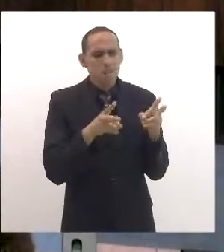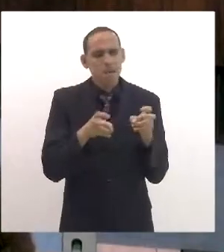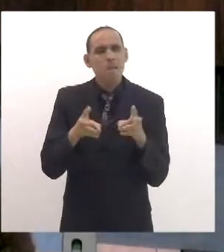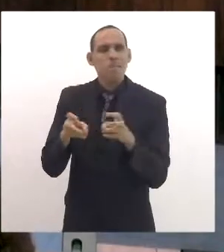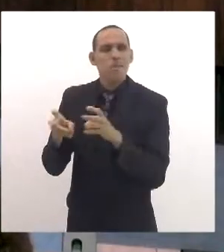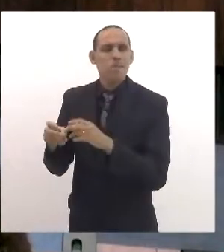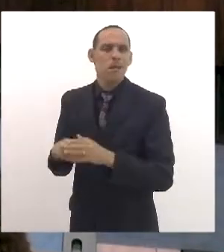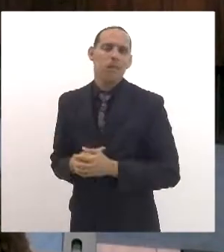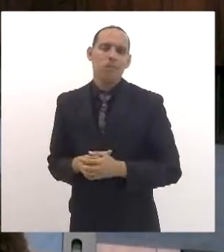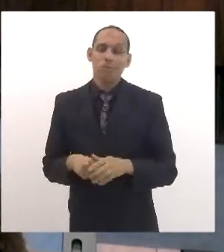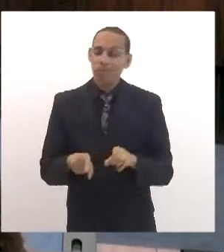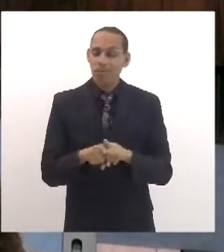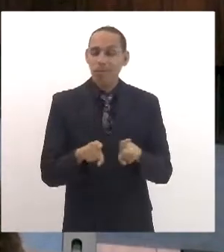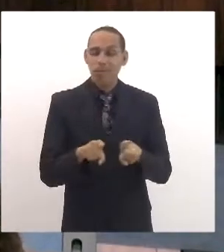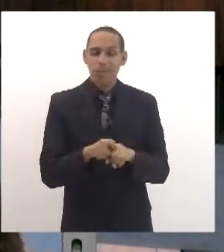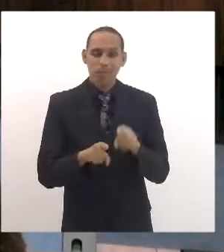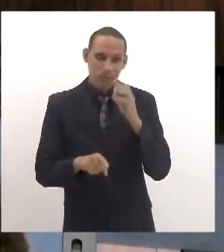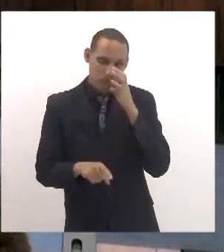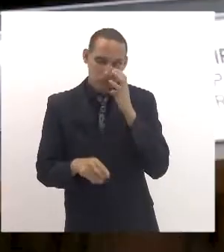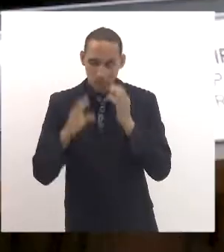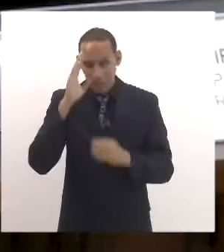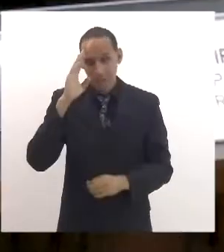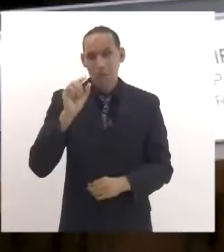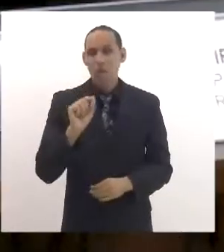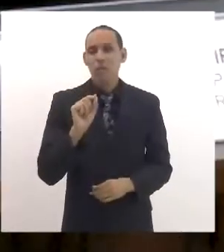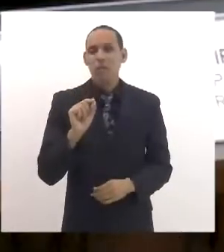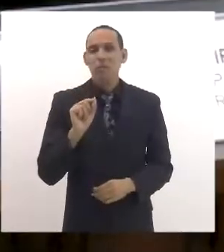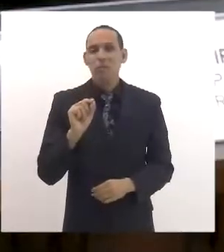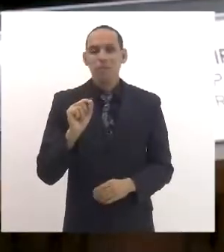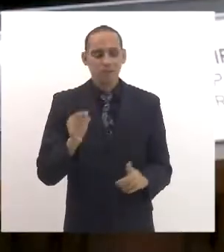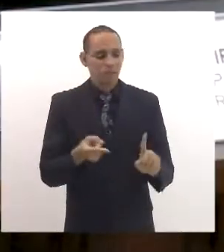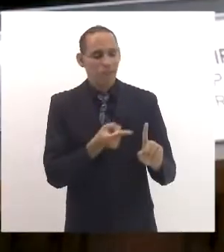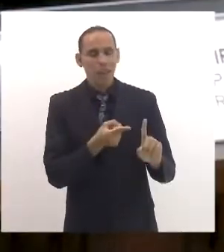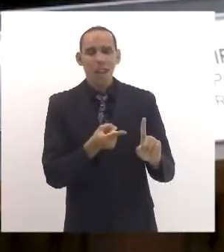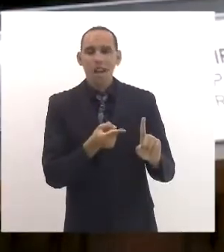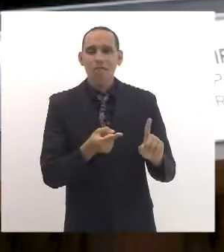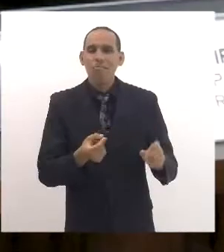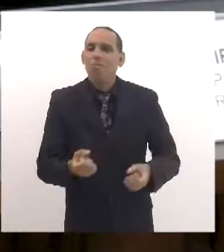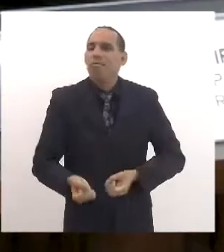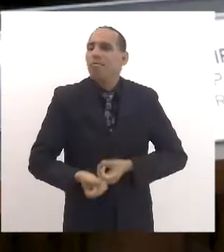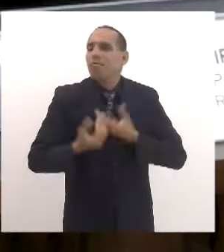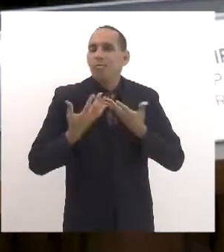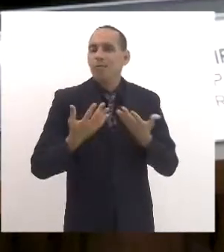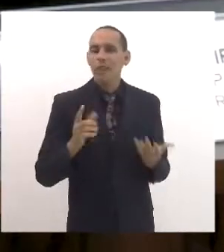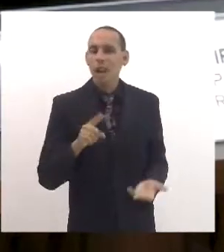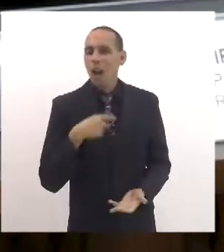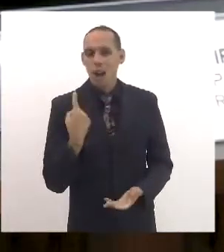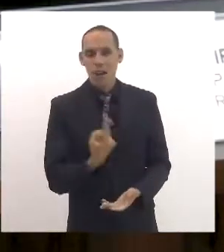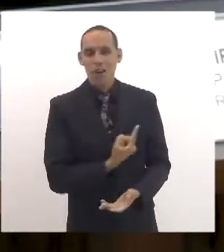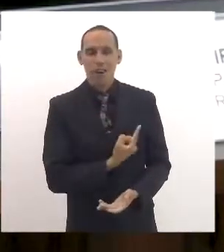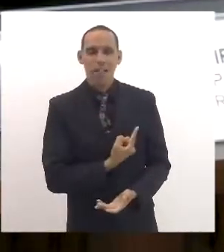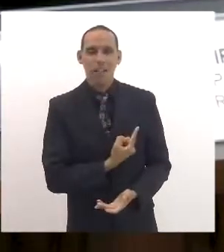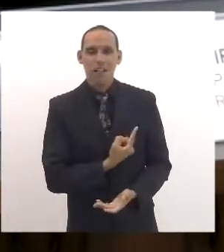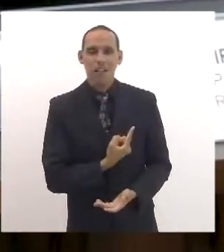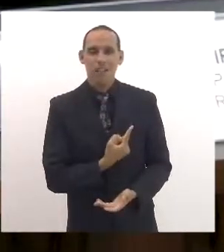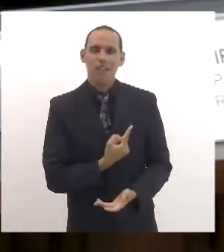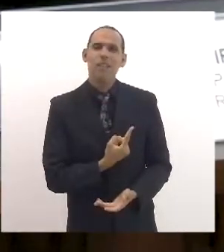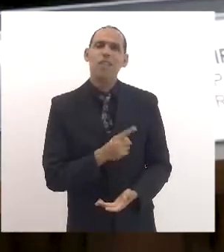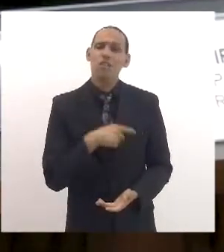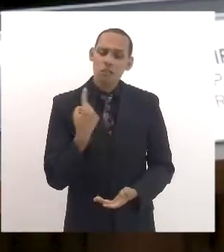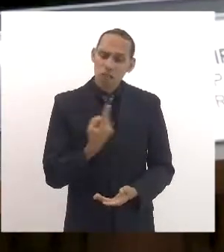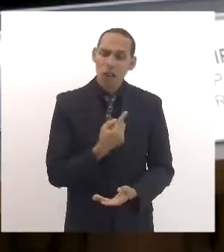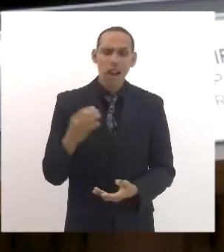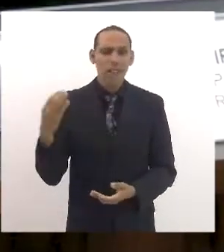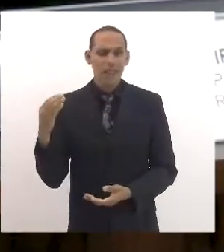ambientes, mas principalmente uma fonte de inspiração para todos nós que lutamos pela